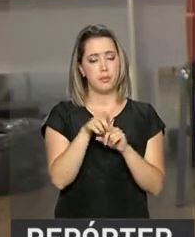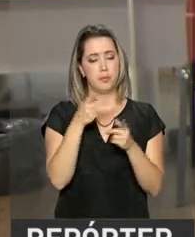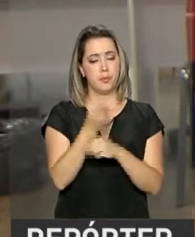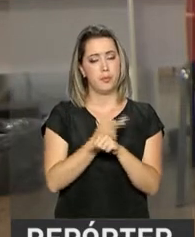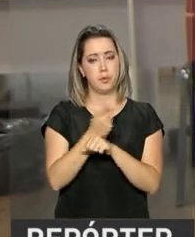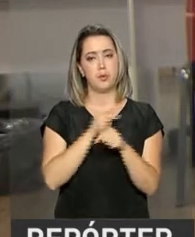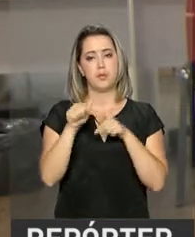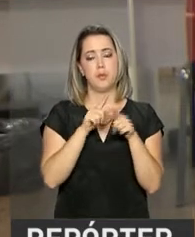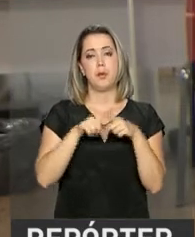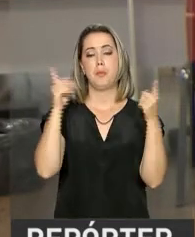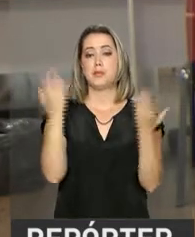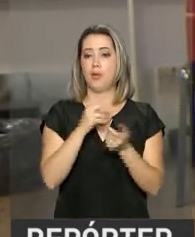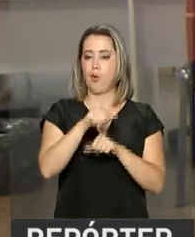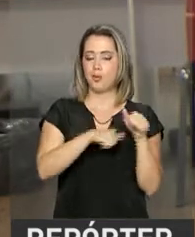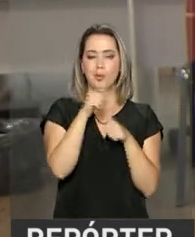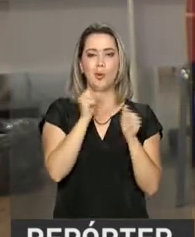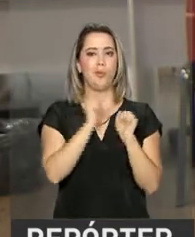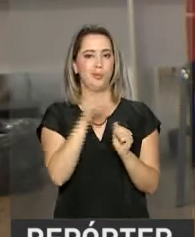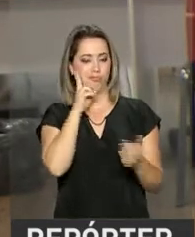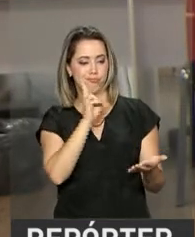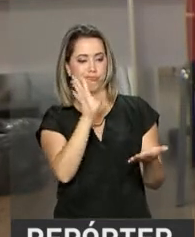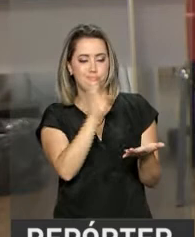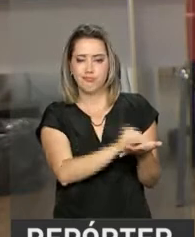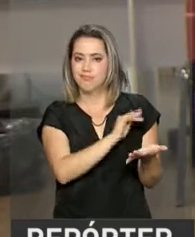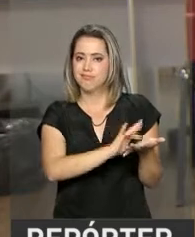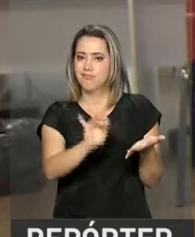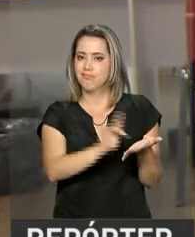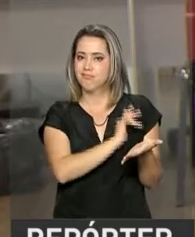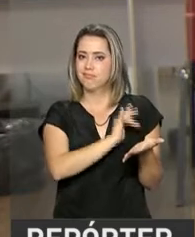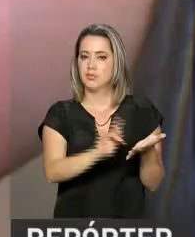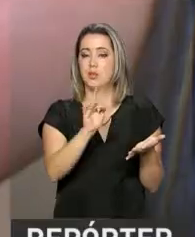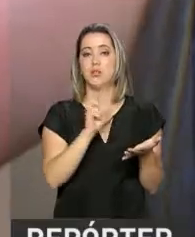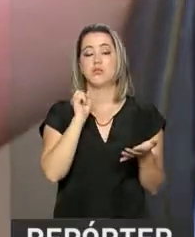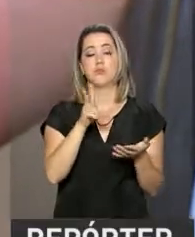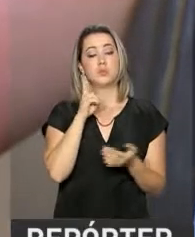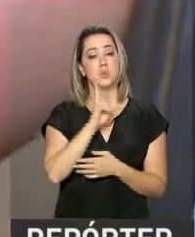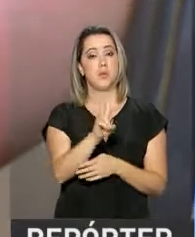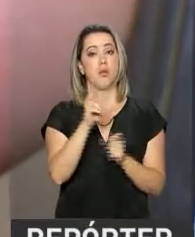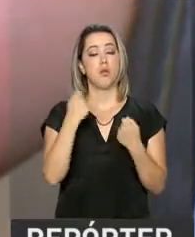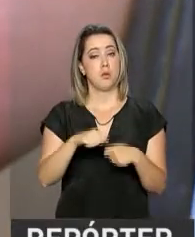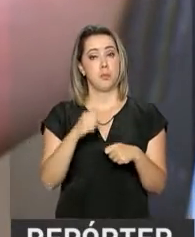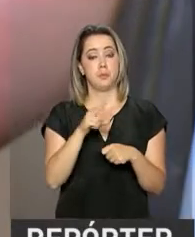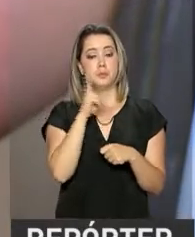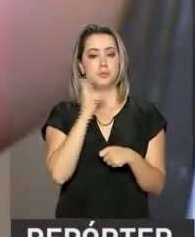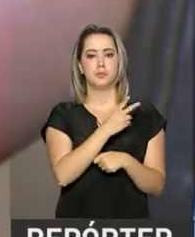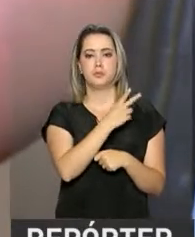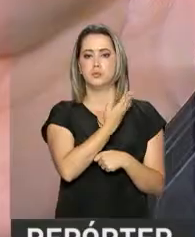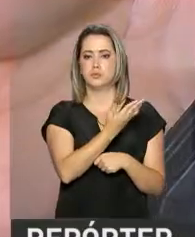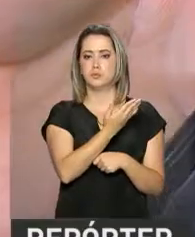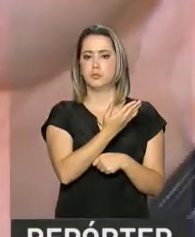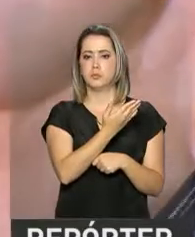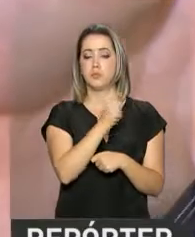ela vai poder acompanhar as vagas de se candidatar a uma delas sem sair de casa ele mil de baixou o aplicativo cine